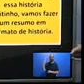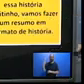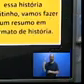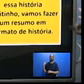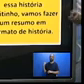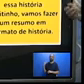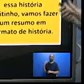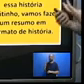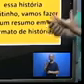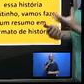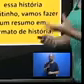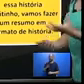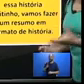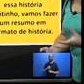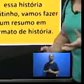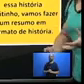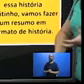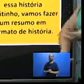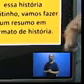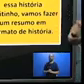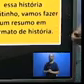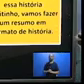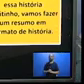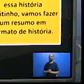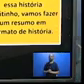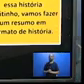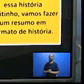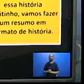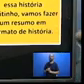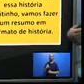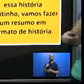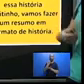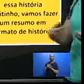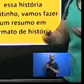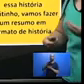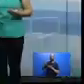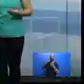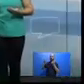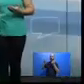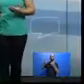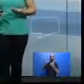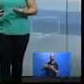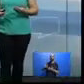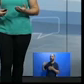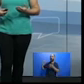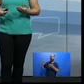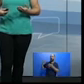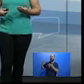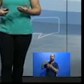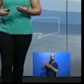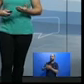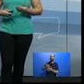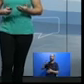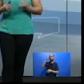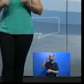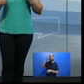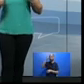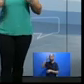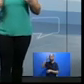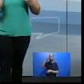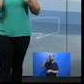Para a gente começar a contar essa história de como foram os primeiros anos dos portugueses aqui no Brasil,